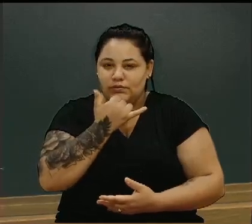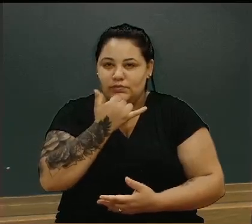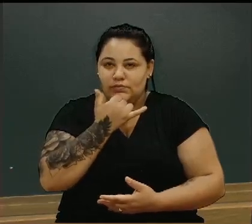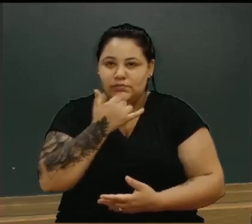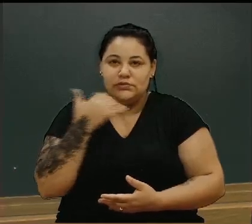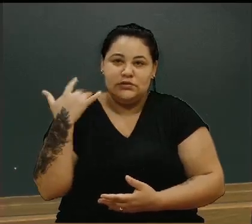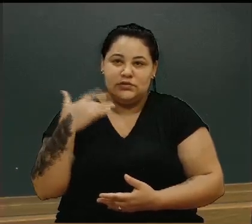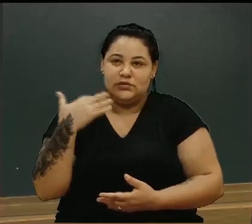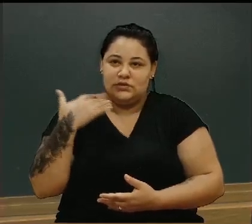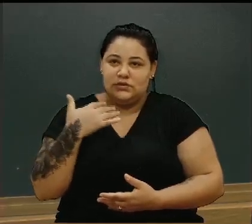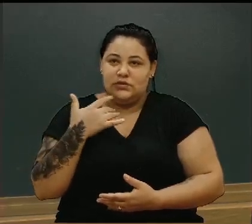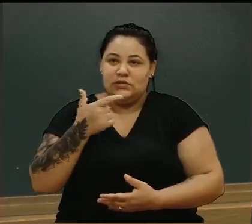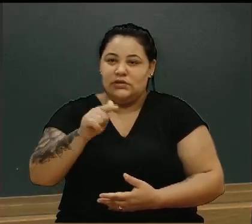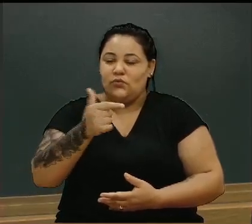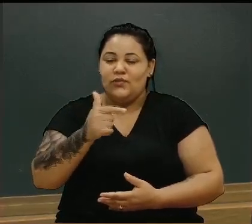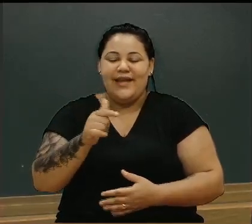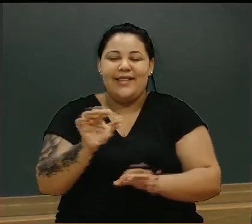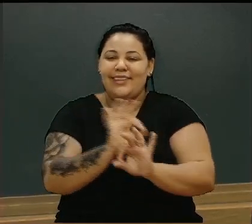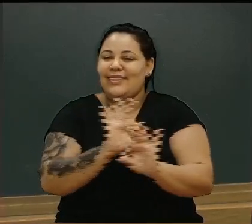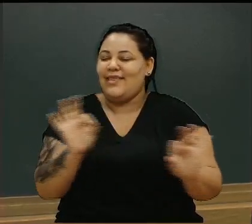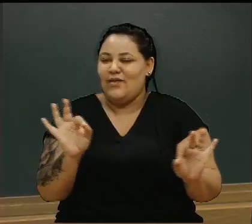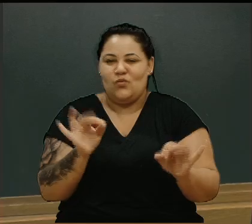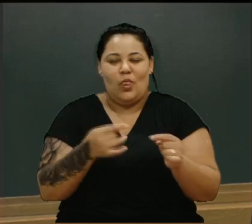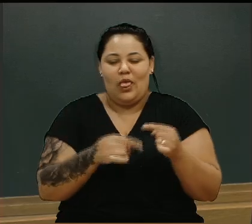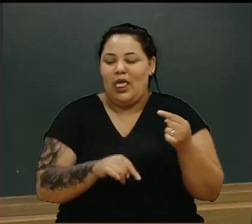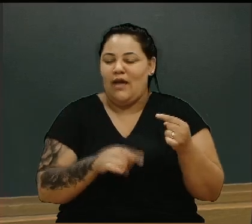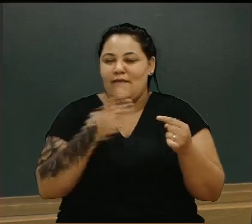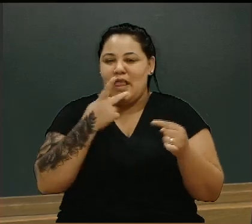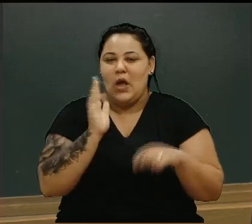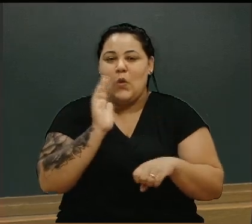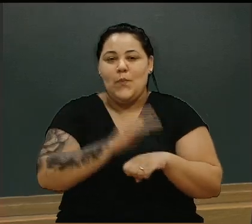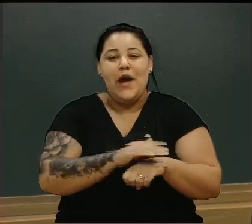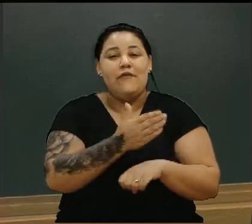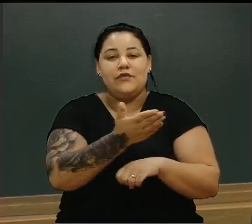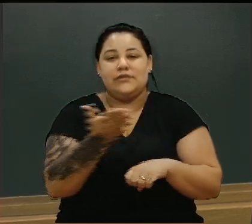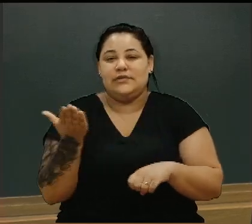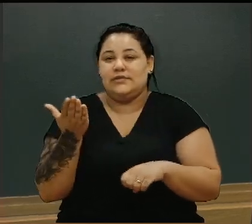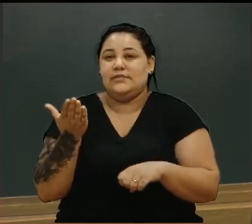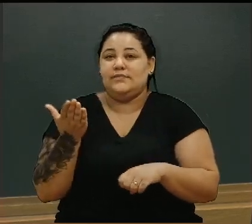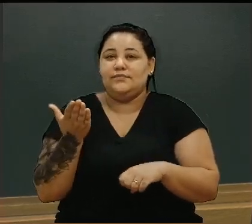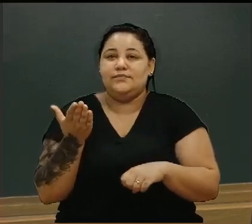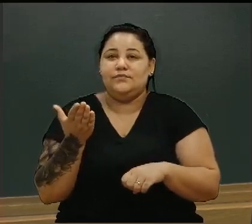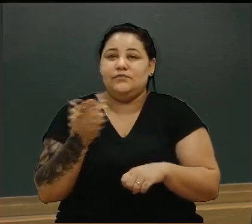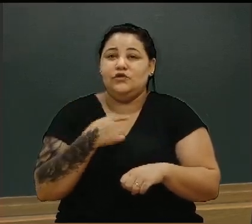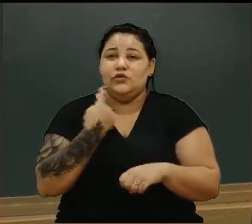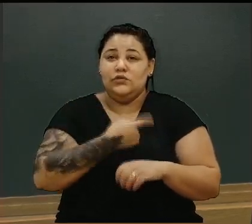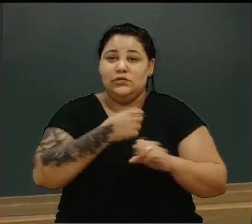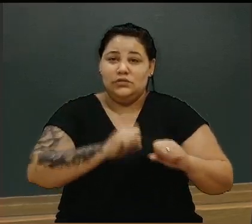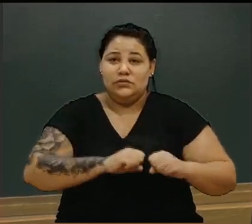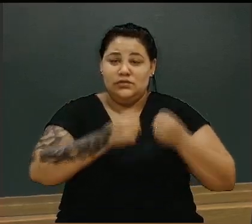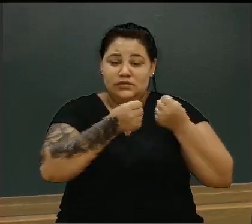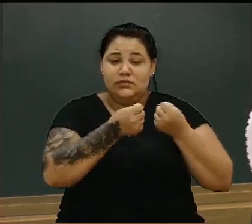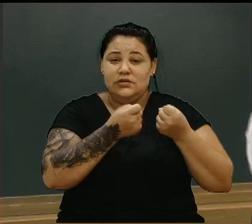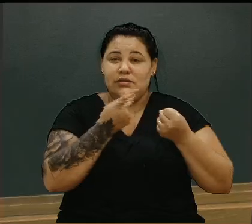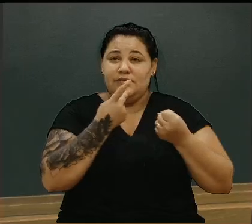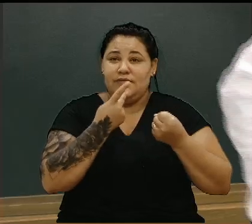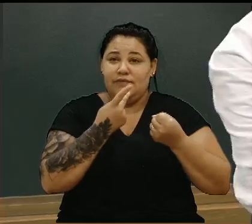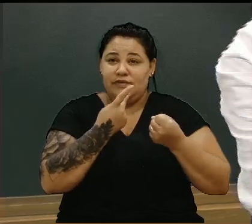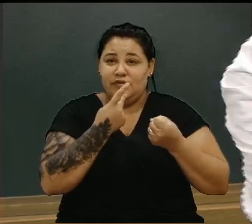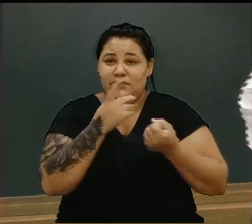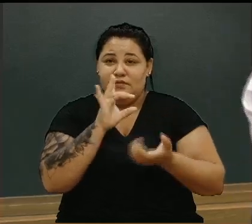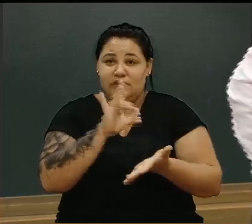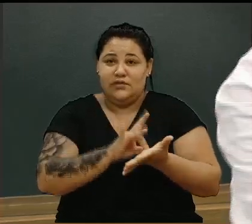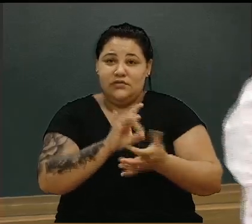que estamos aqui em uma só voz defendendo a retirada. Tem direta relação com a concepção de Estado que nós